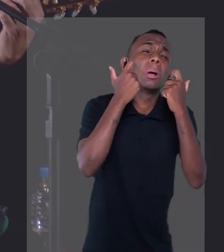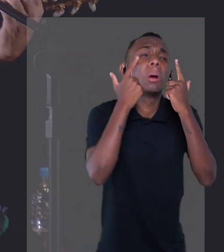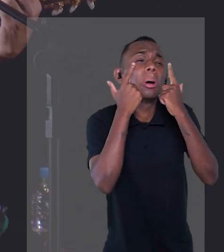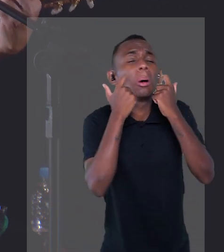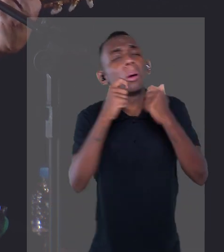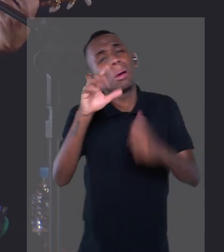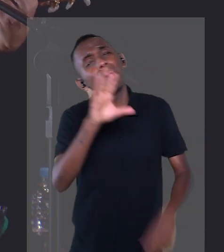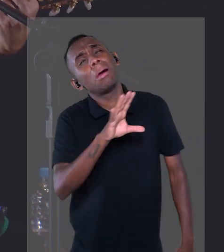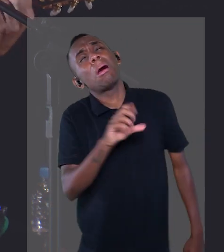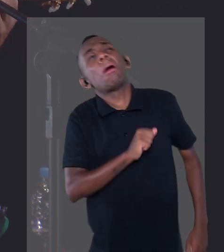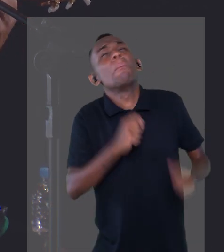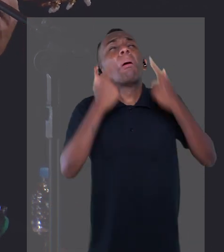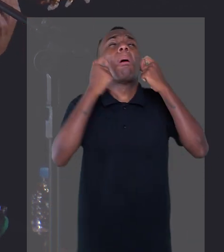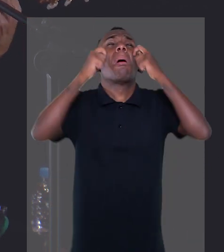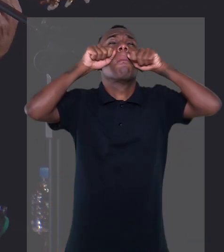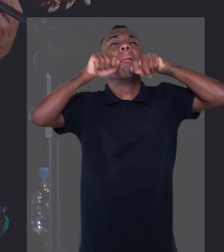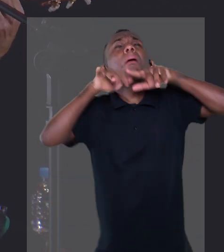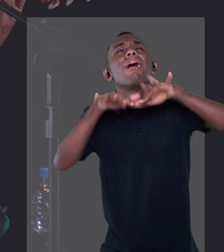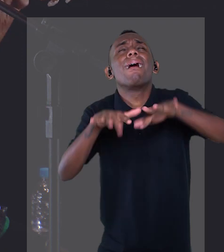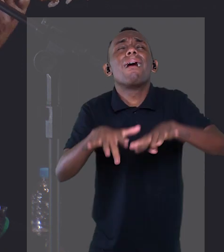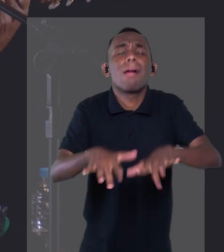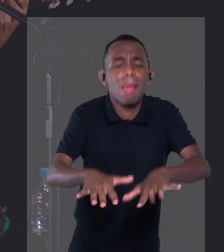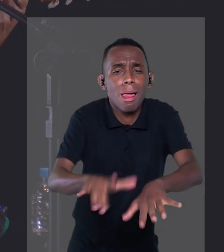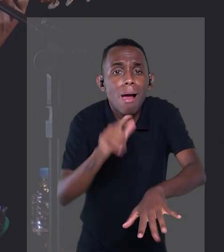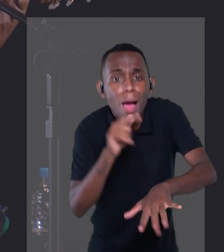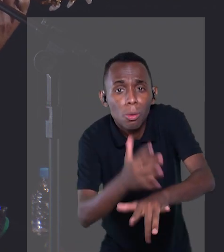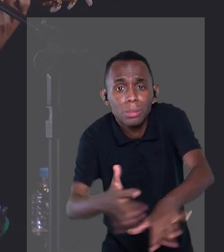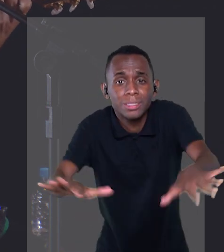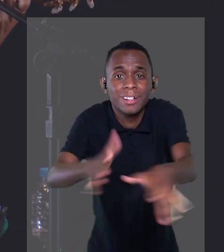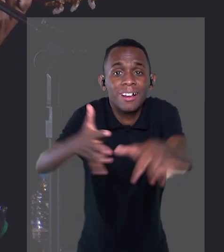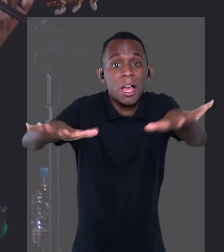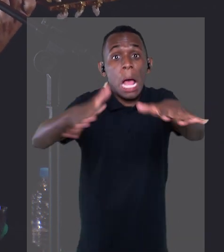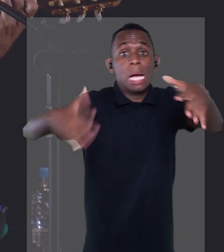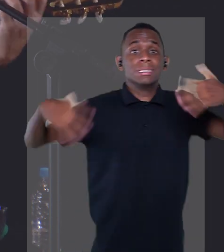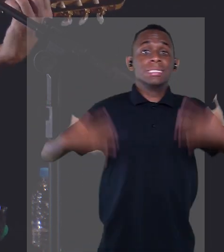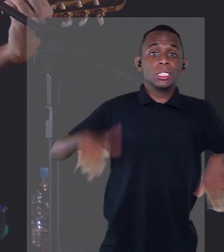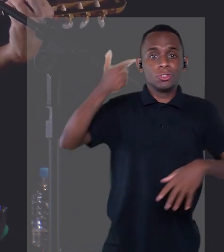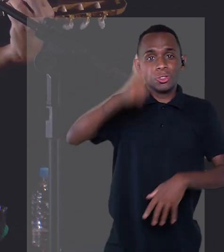amor, encher de novo o mar.